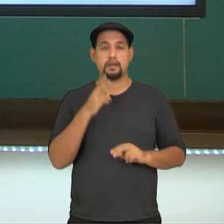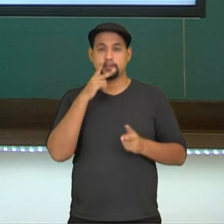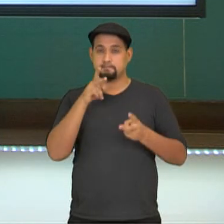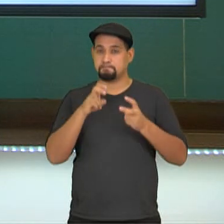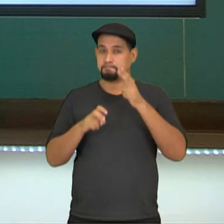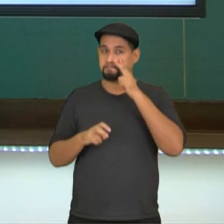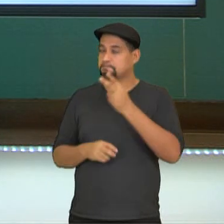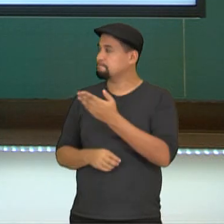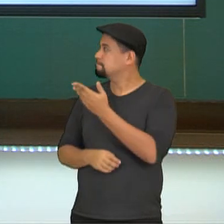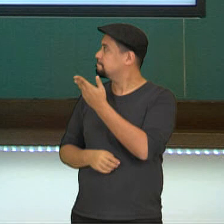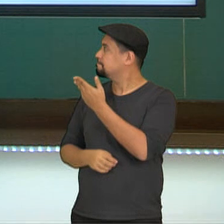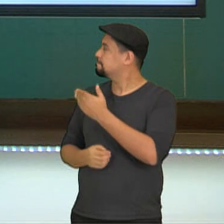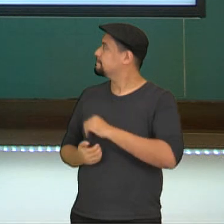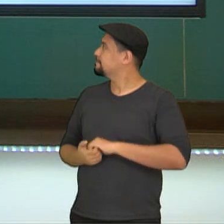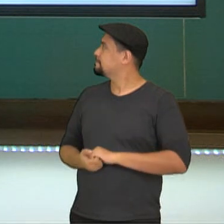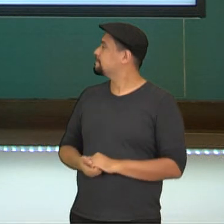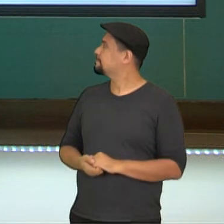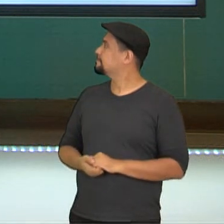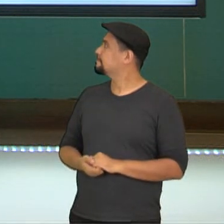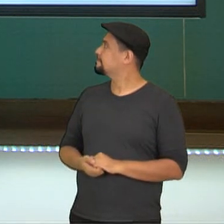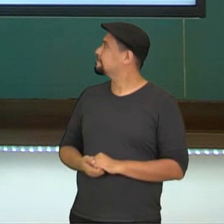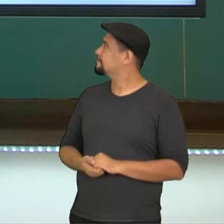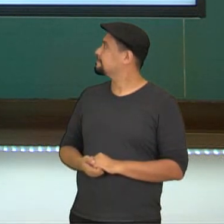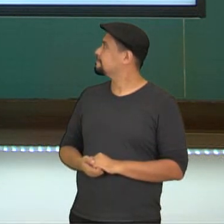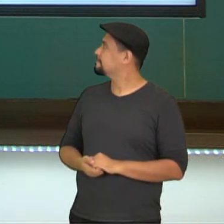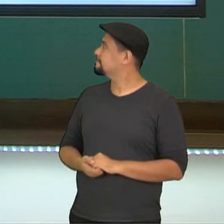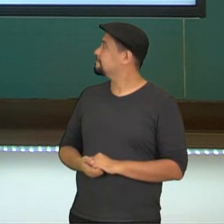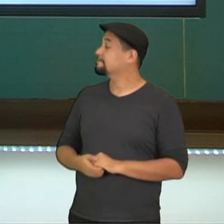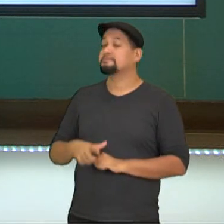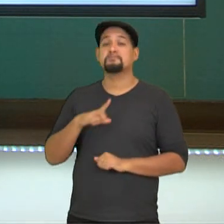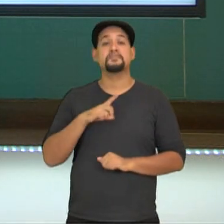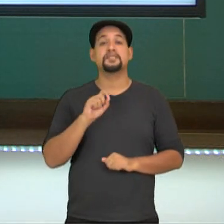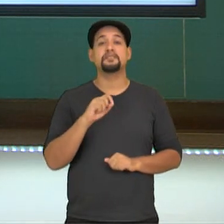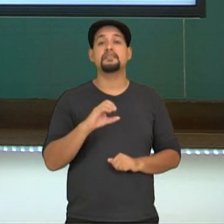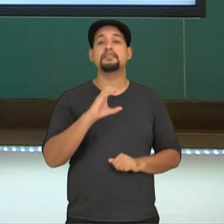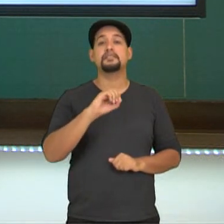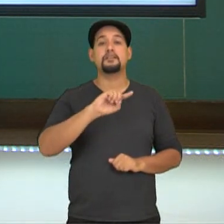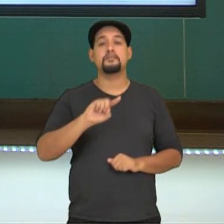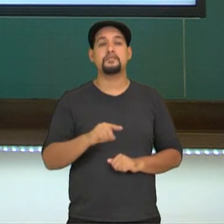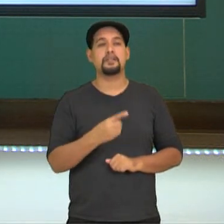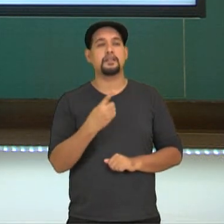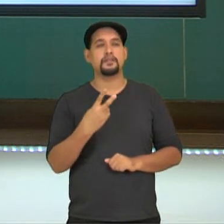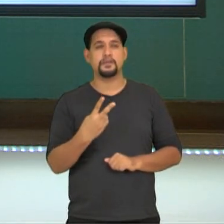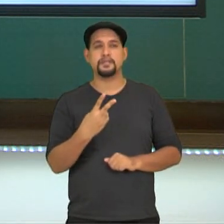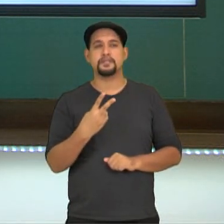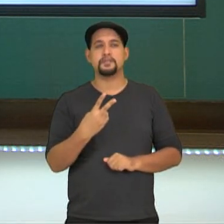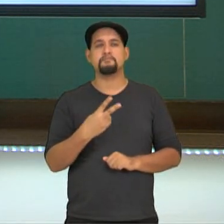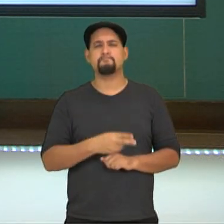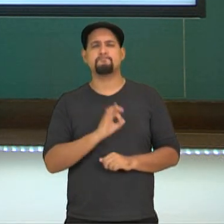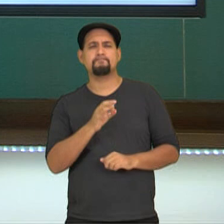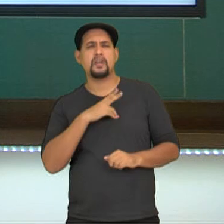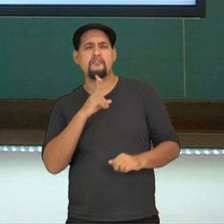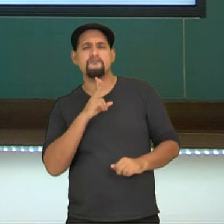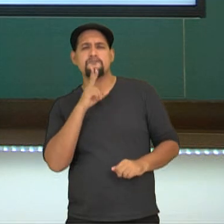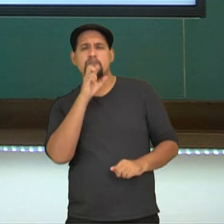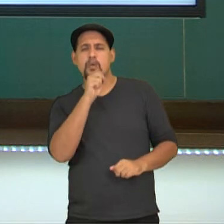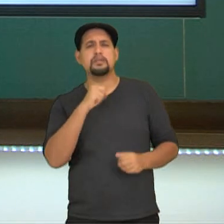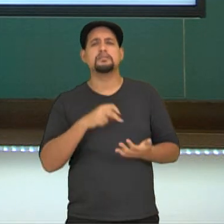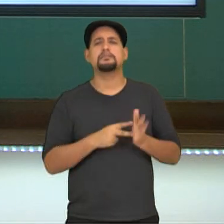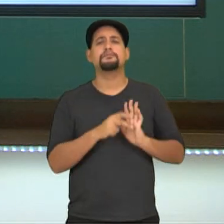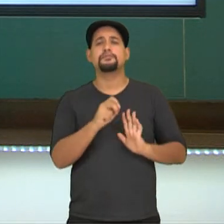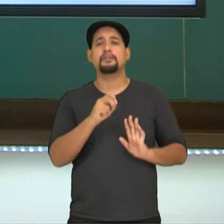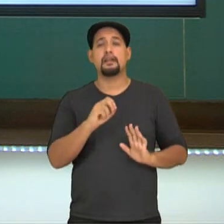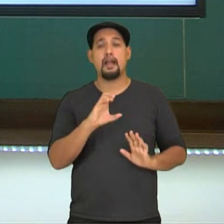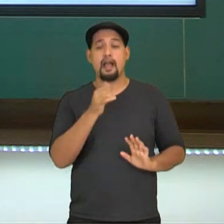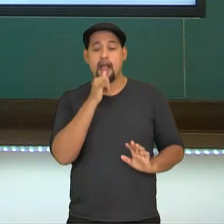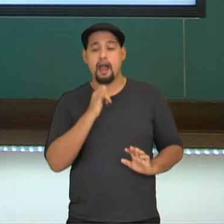10 vezes 10 elevado a menos 2, dá 10 elevado a menos 1, e vou ter então 0,2 metros. Enquanto a força vai ser então a